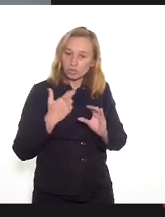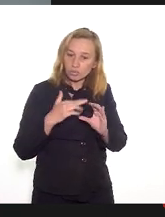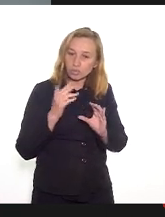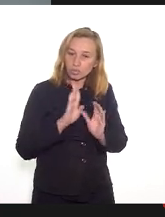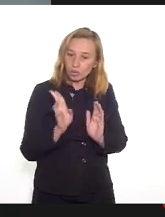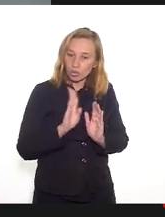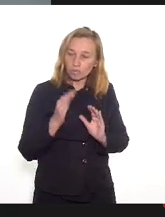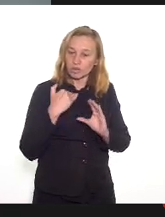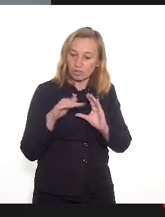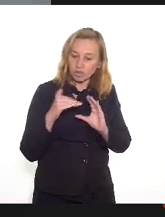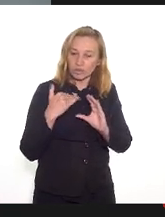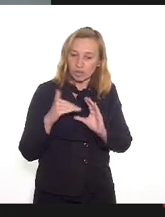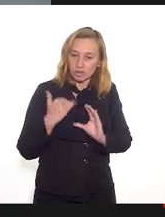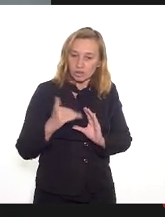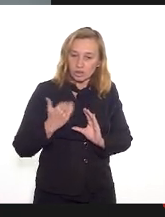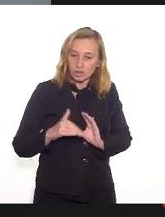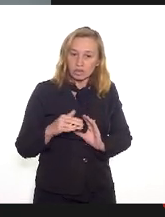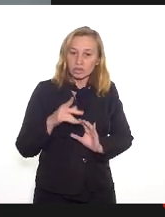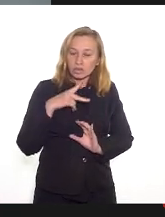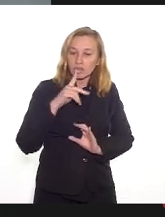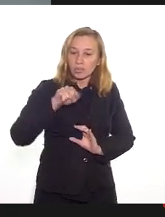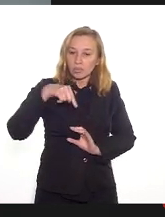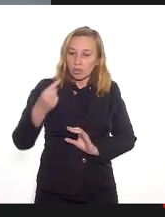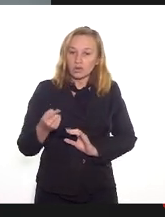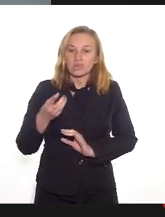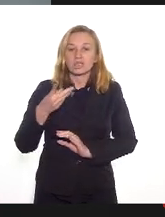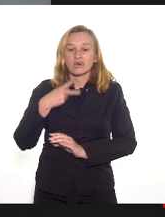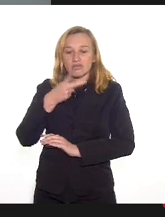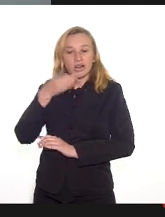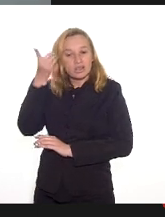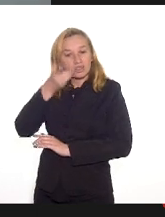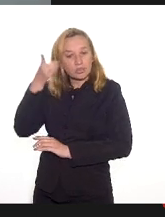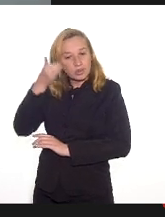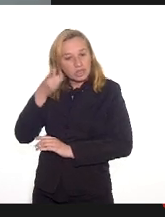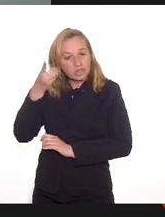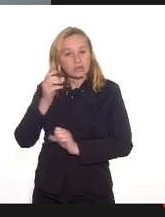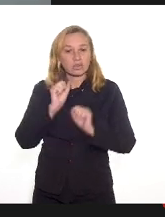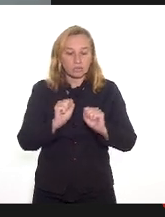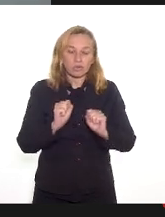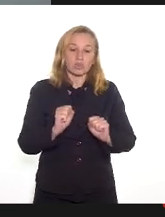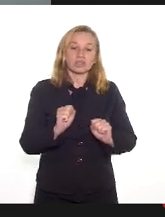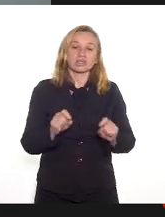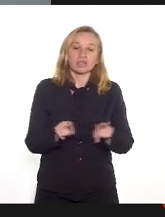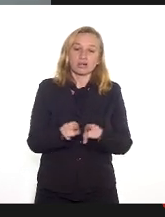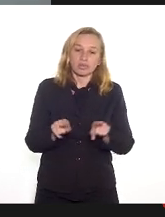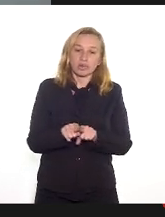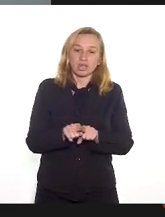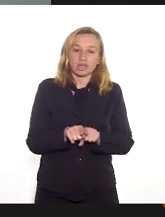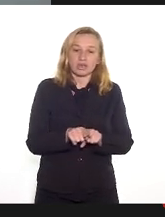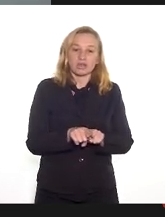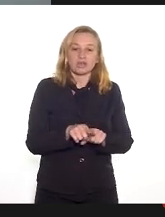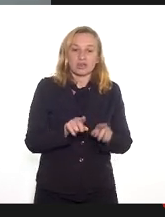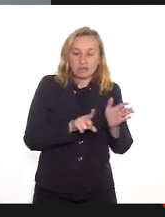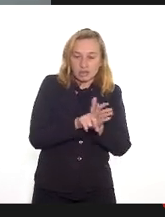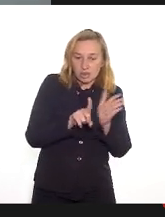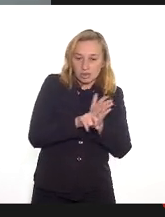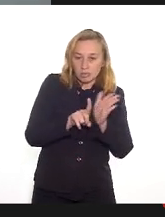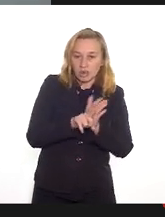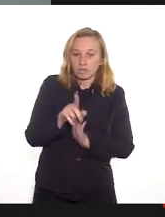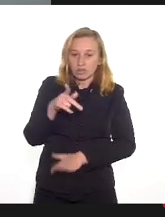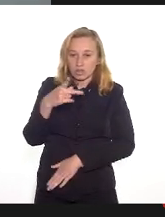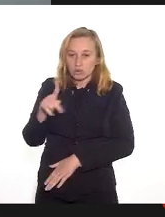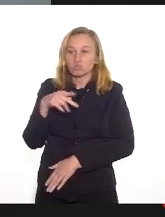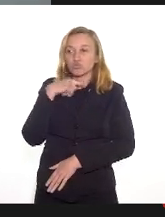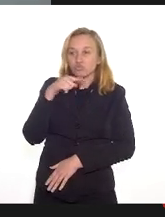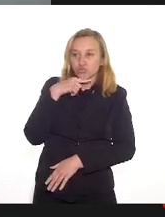após a fala dos deputados, por gentileza, para que vocês possam, então, dirigir as suas questões,